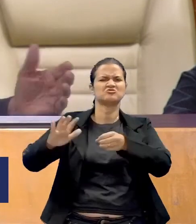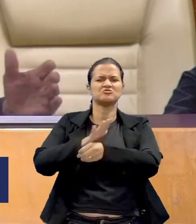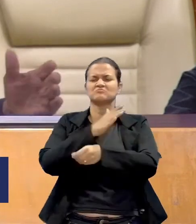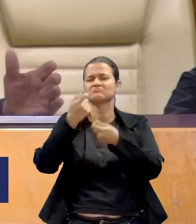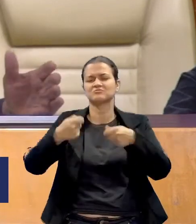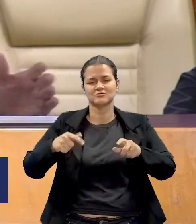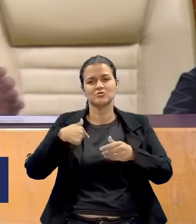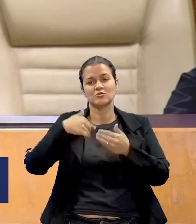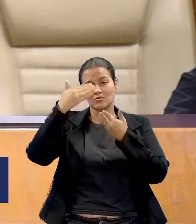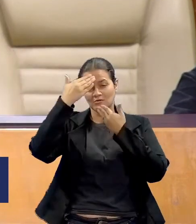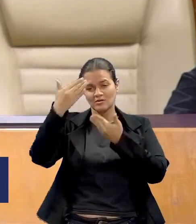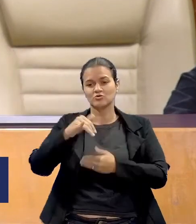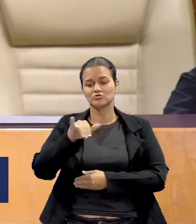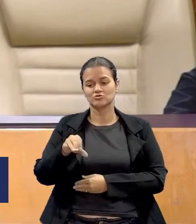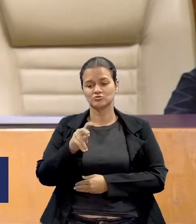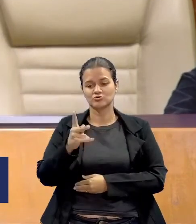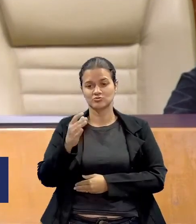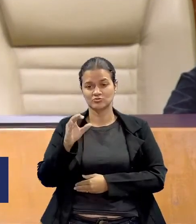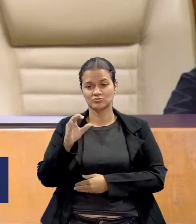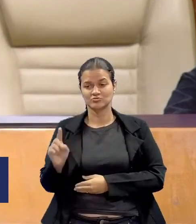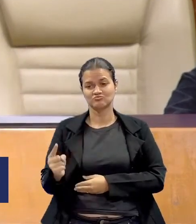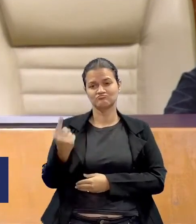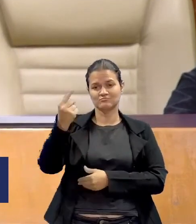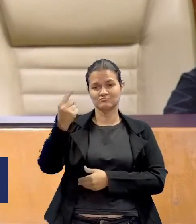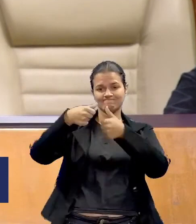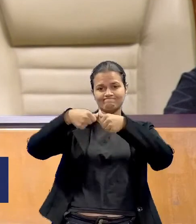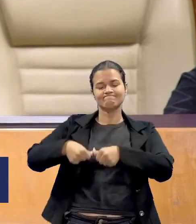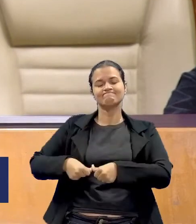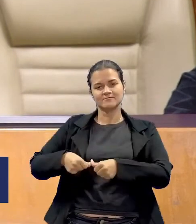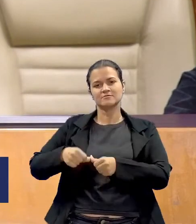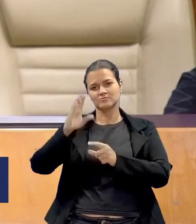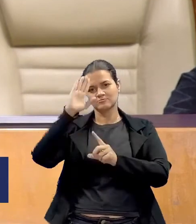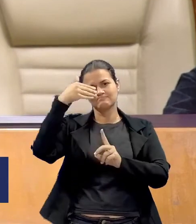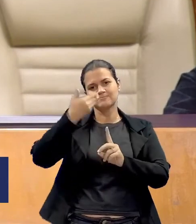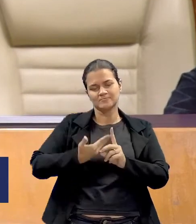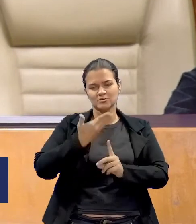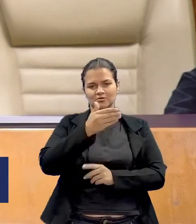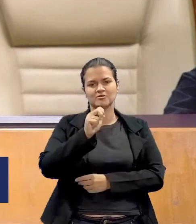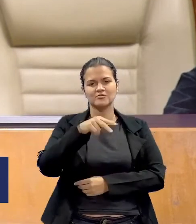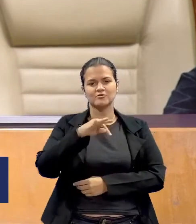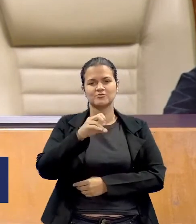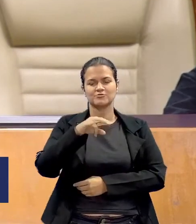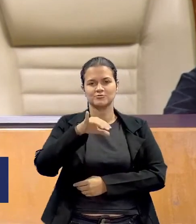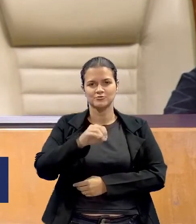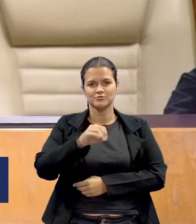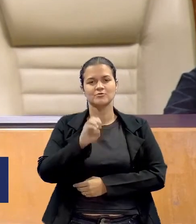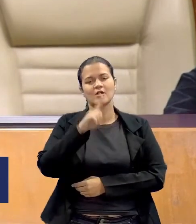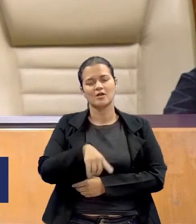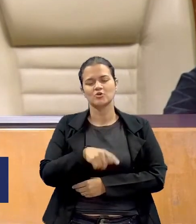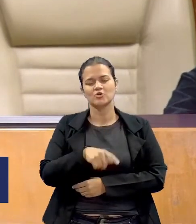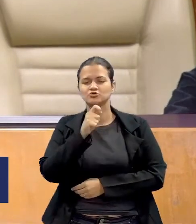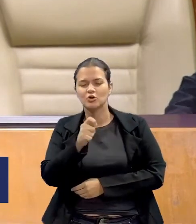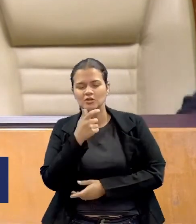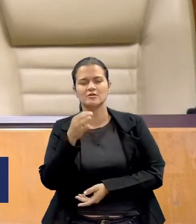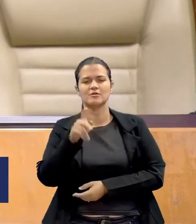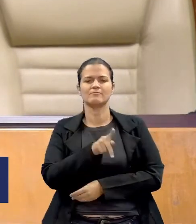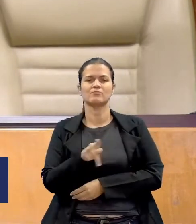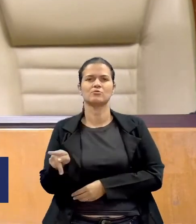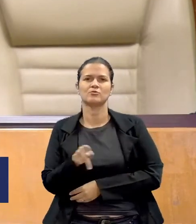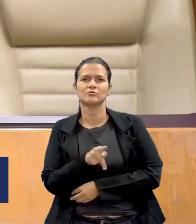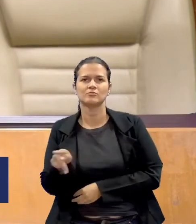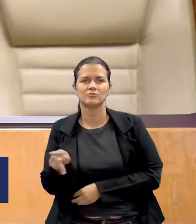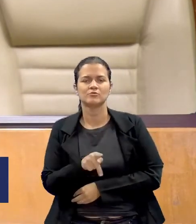dos 35 vereadores, somente eu e ele estivemos aqui para prestigiar o nosso amigo Antônio, que é jornalista, professor,